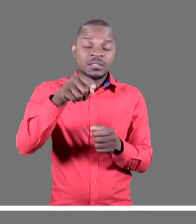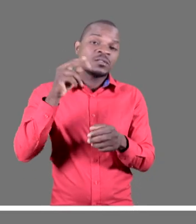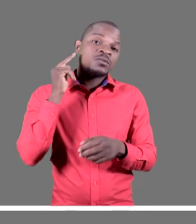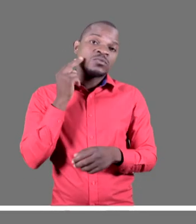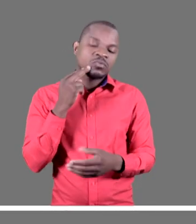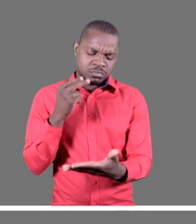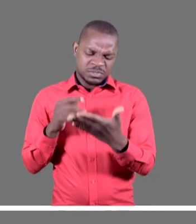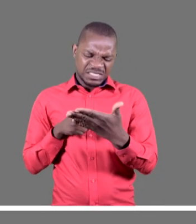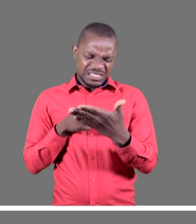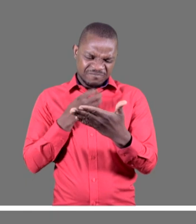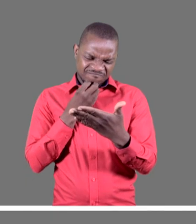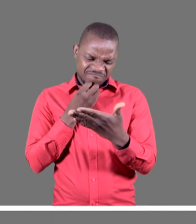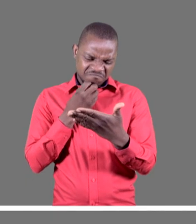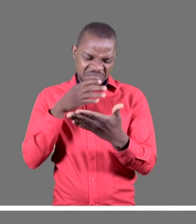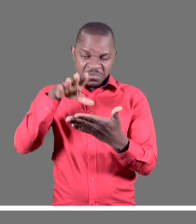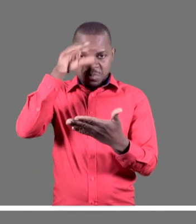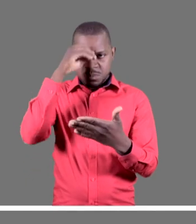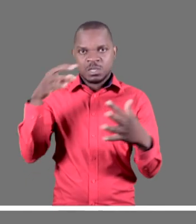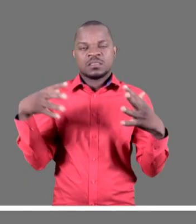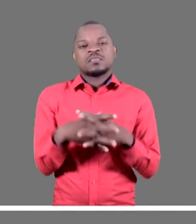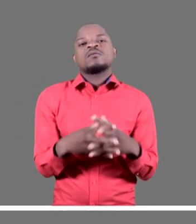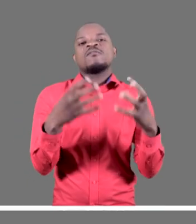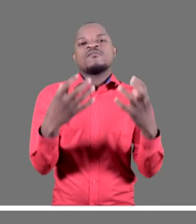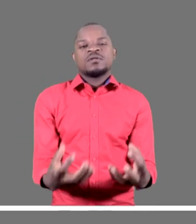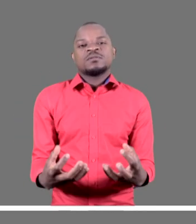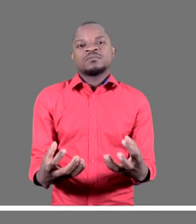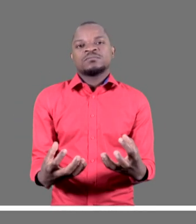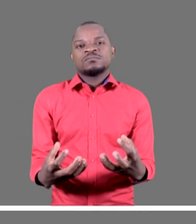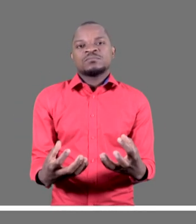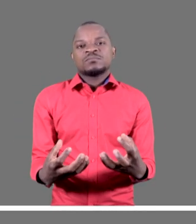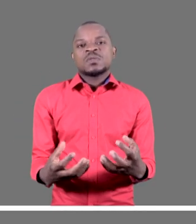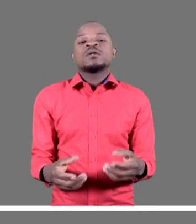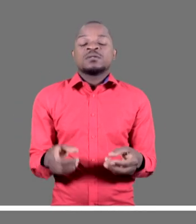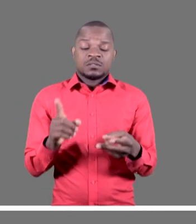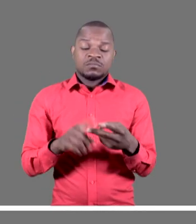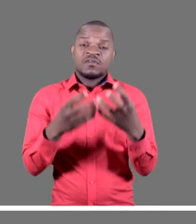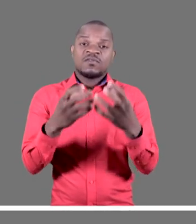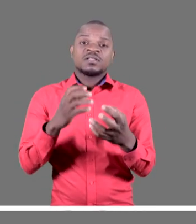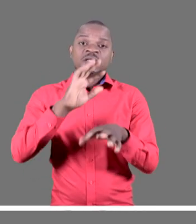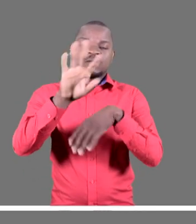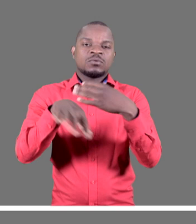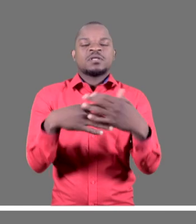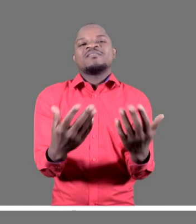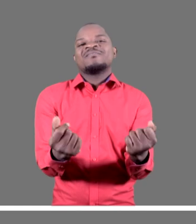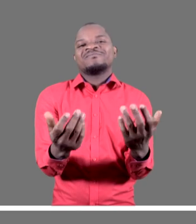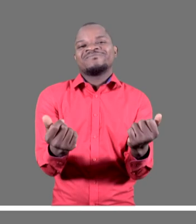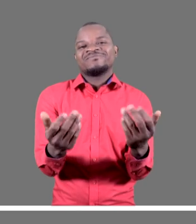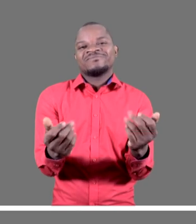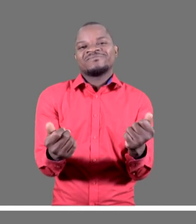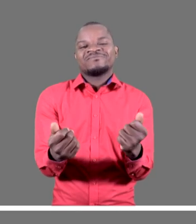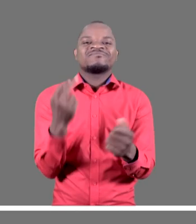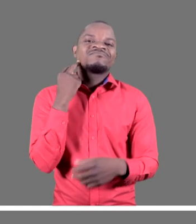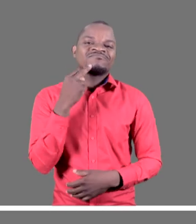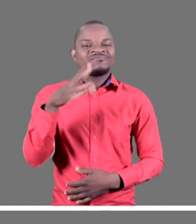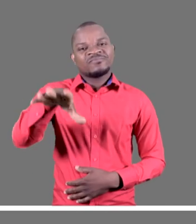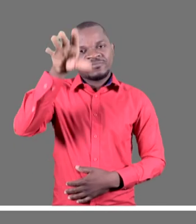a pessoa surda, quando lhe, pode perceber de maneira errada. Falta de comunicação em língua de sinais. O surdo entende melhor com a